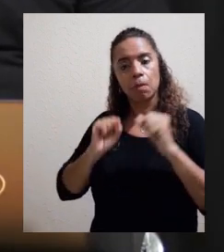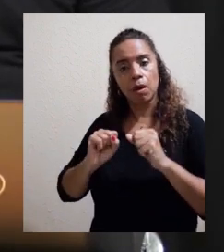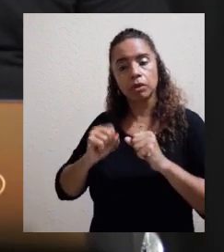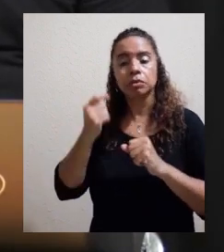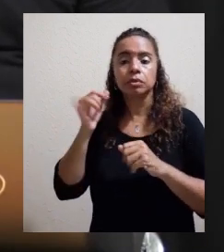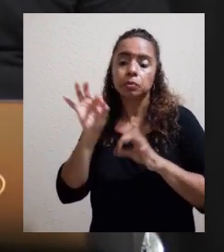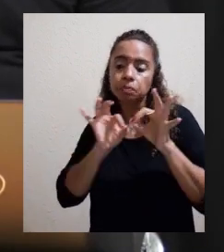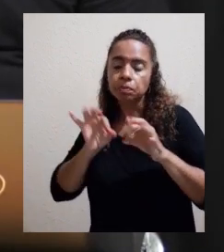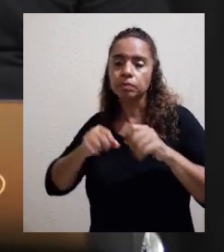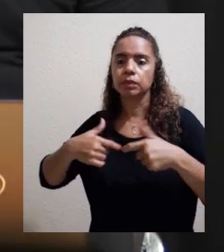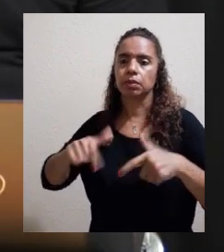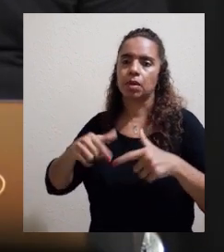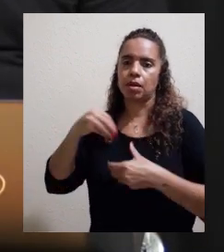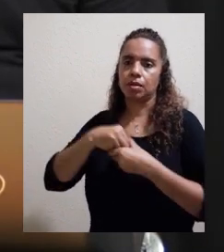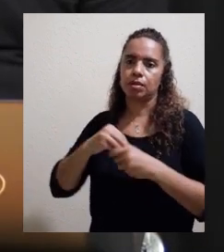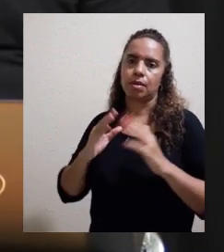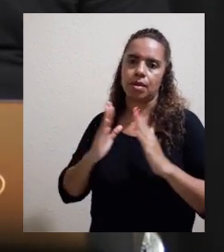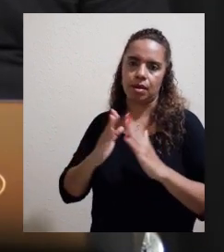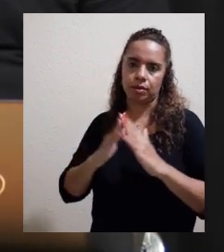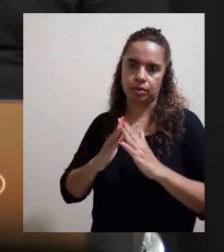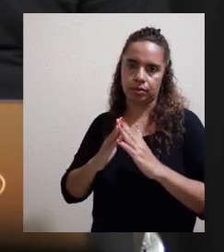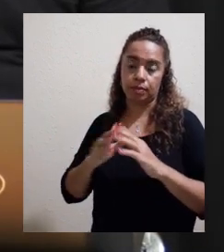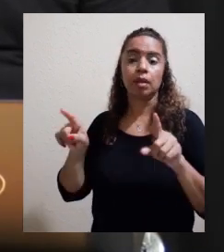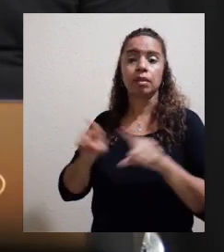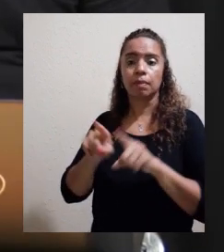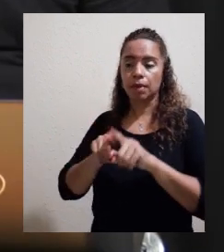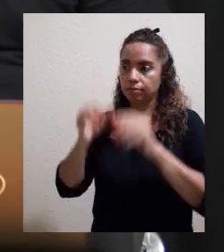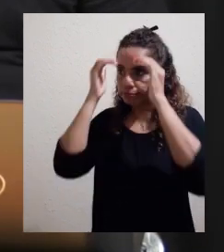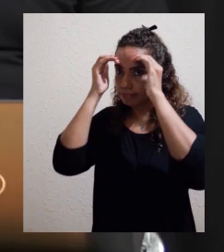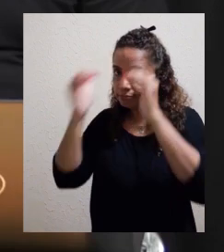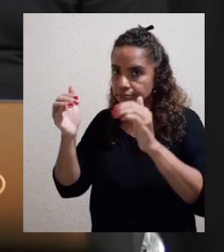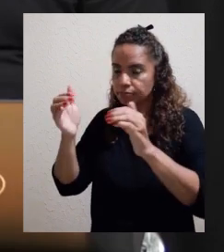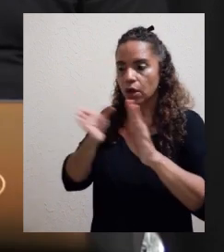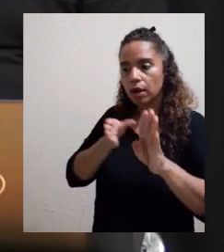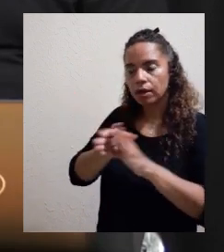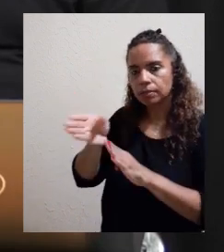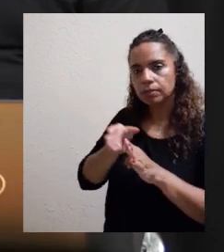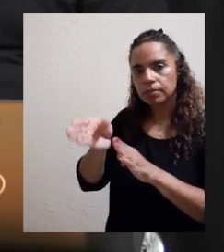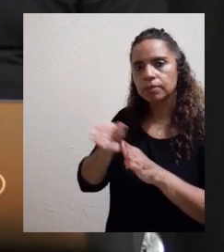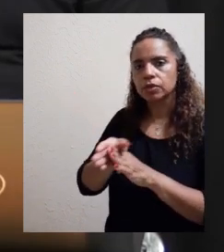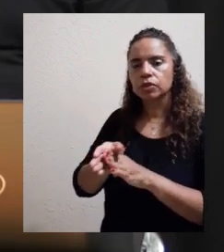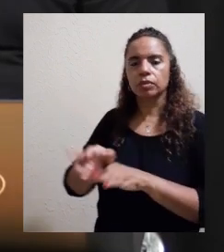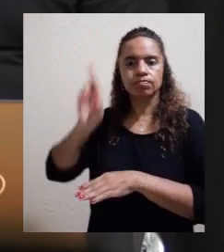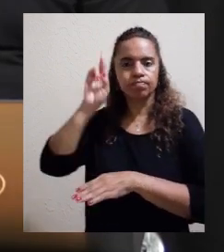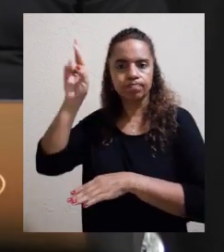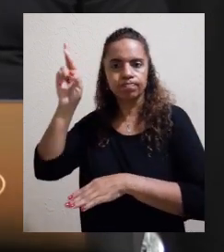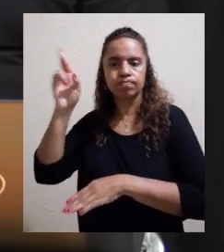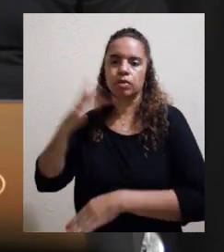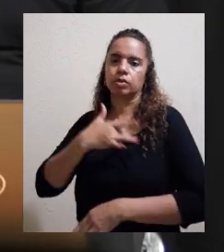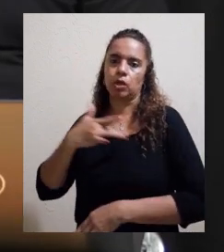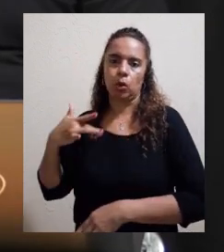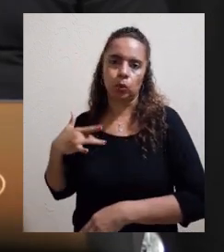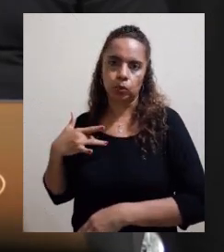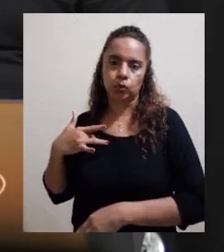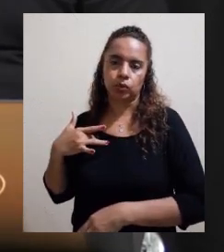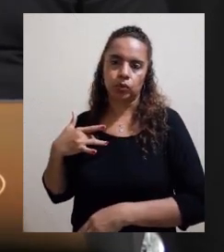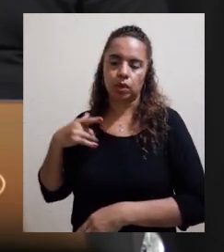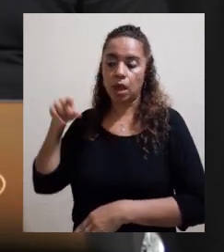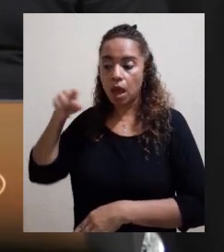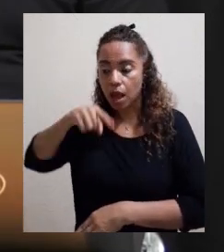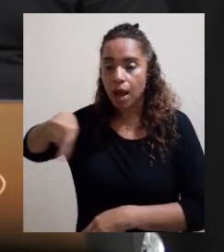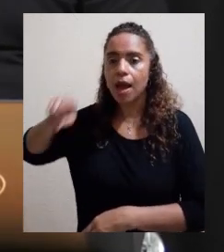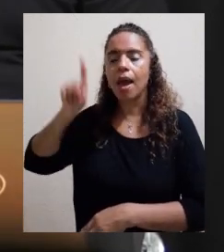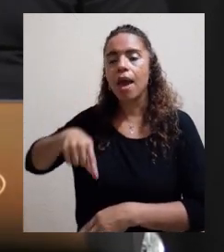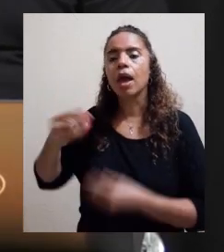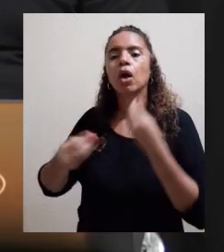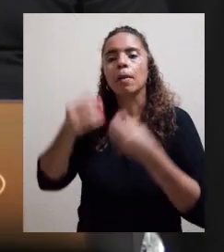Procure seguir as recomendações das autoridades públicas de saúde, porque essa é a única forma que a gente tem de evitar uma